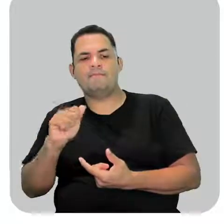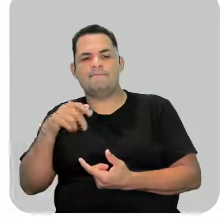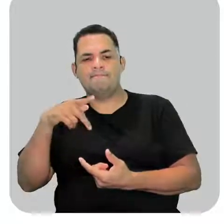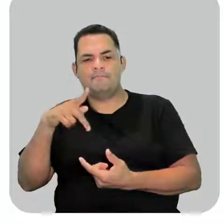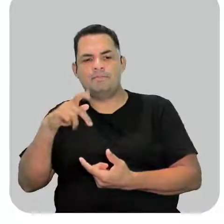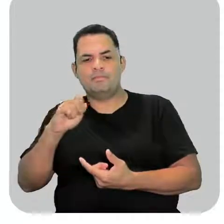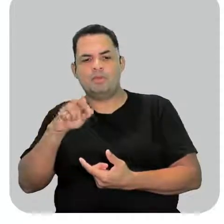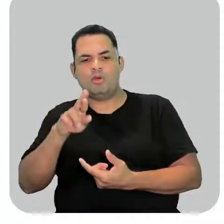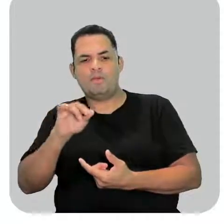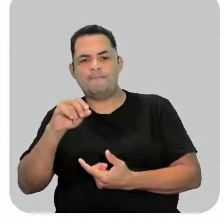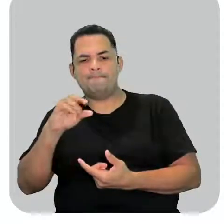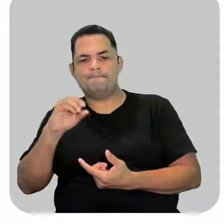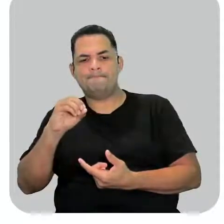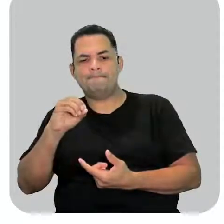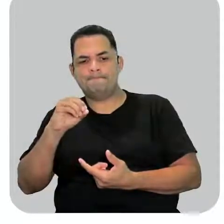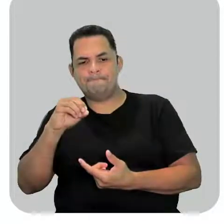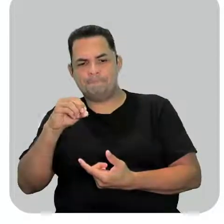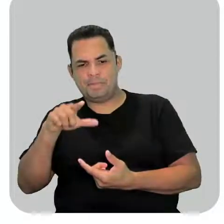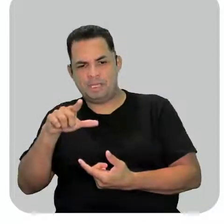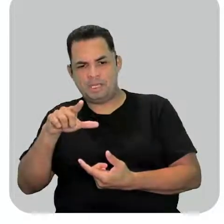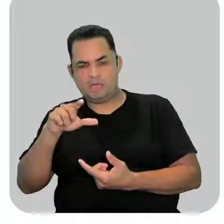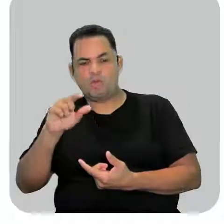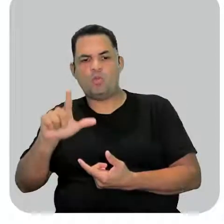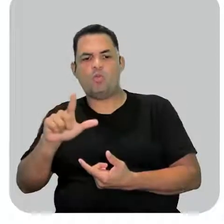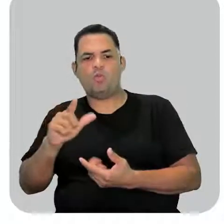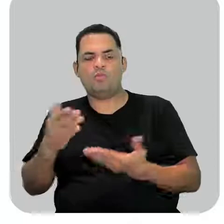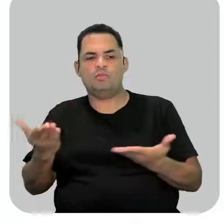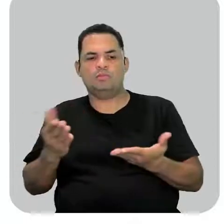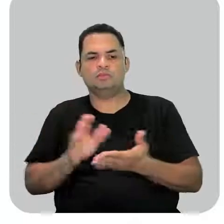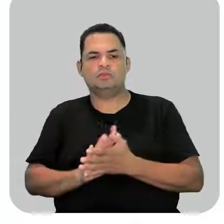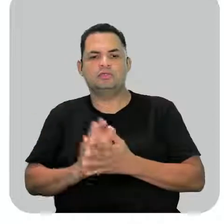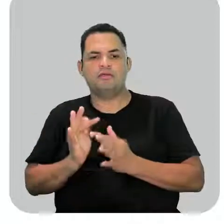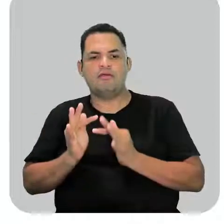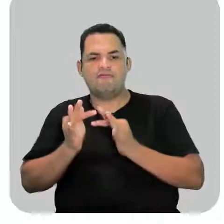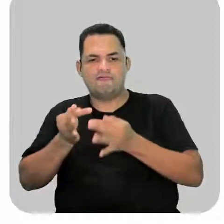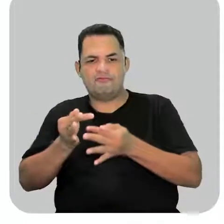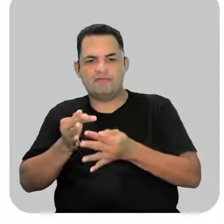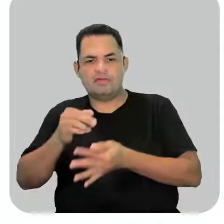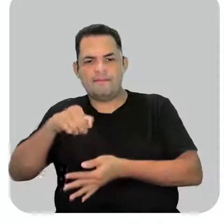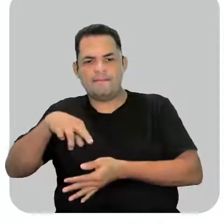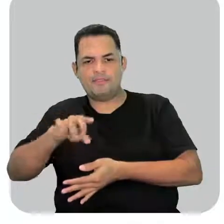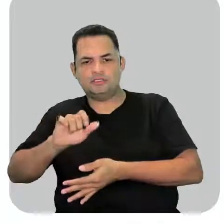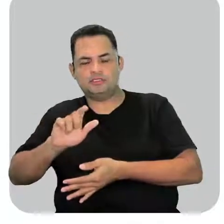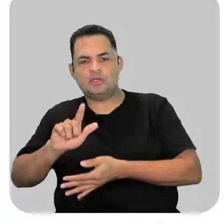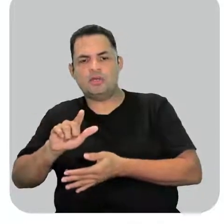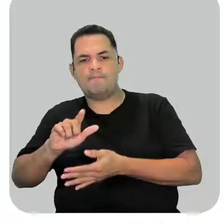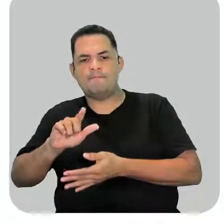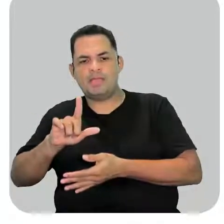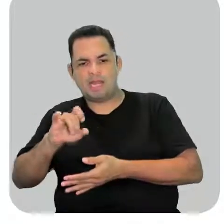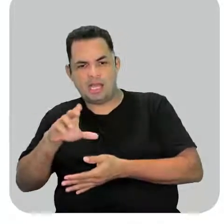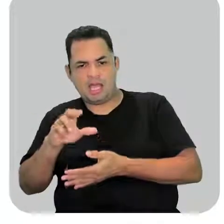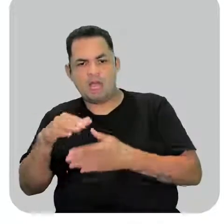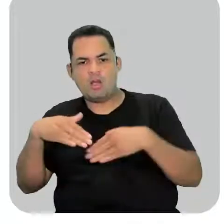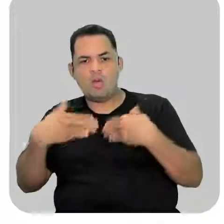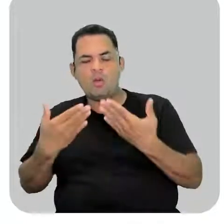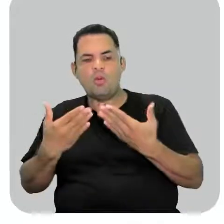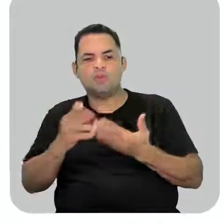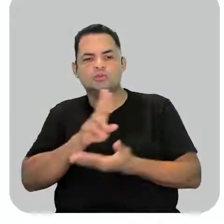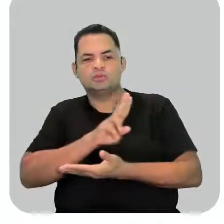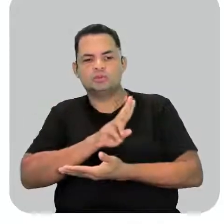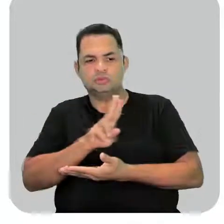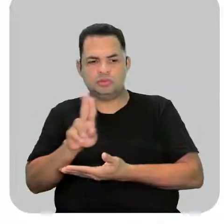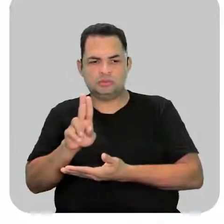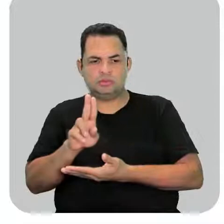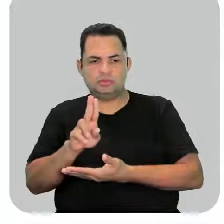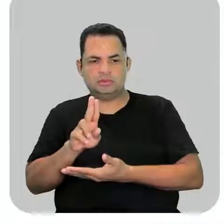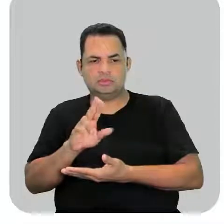propil. Você só vai utilizar a terminação ila quando você utilizar a nomenclatura usando aqui, ó,